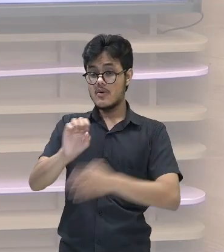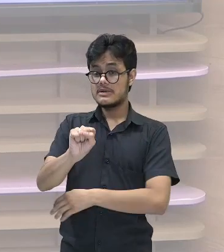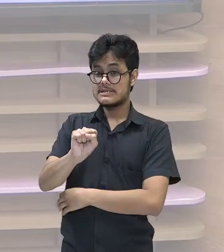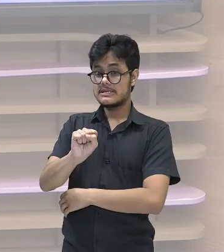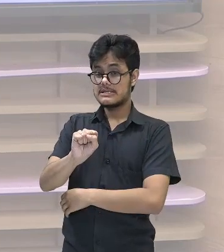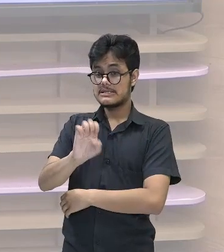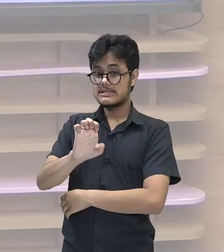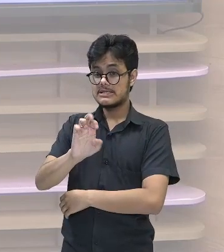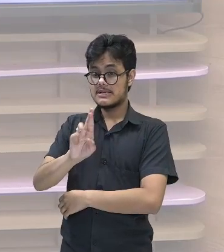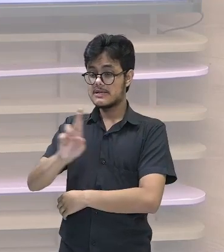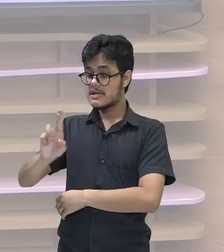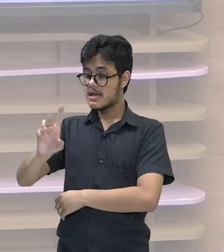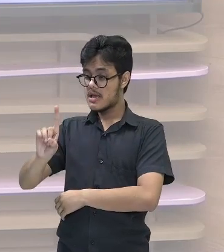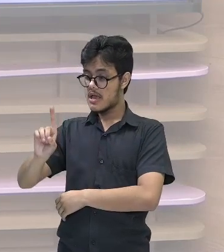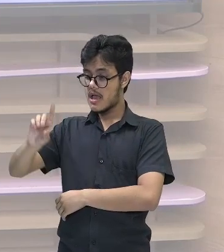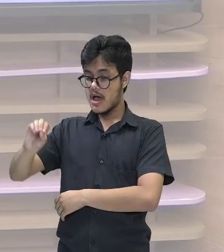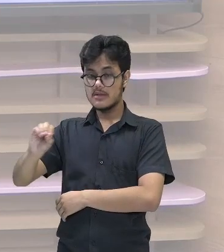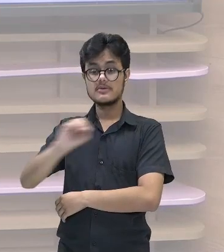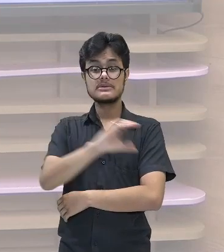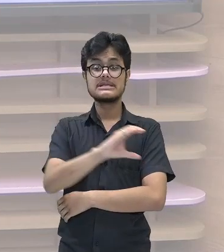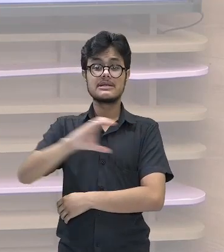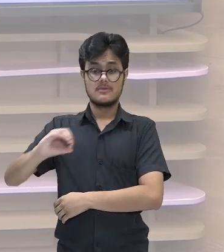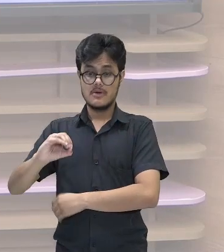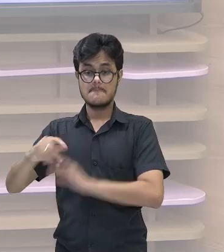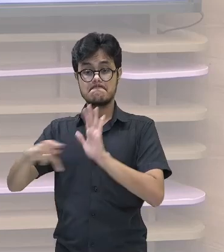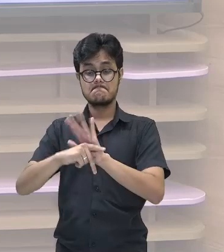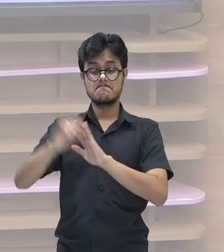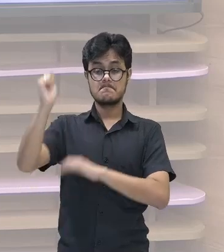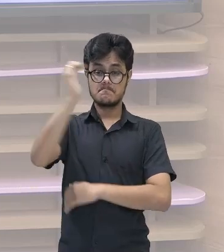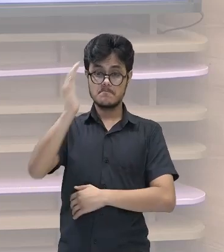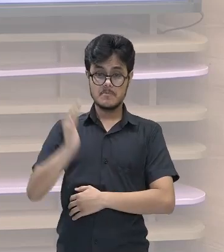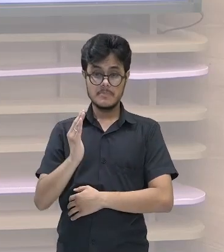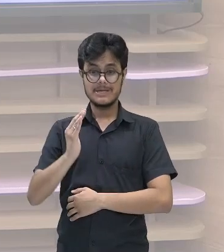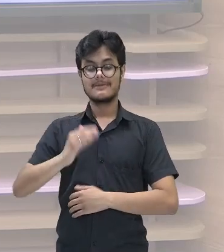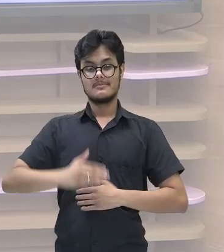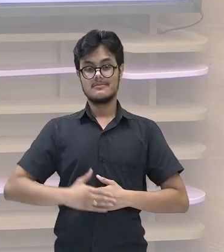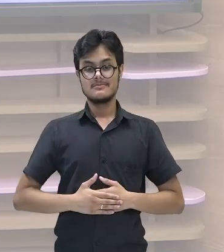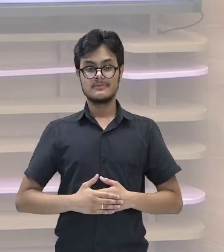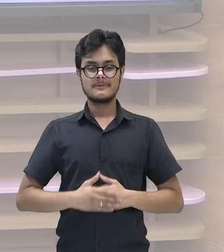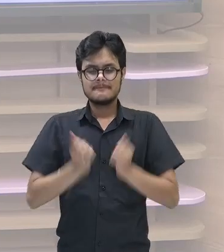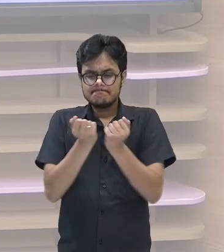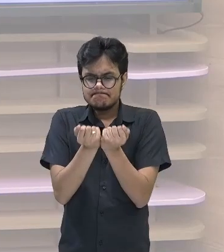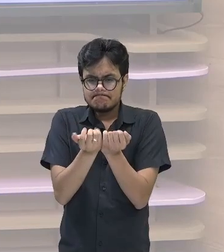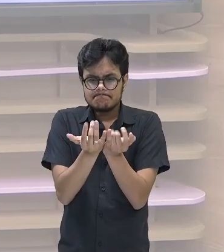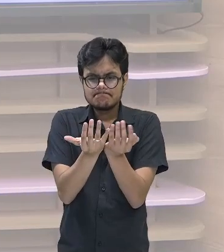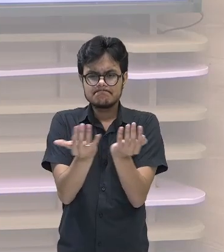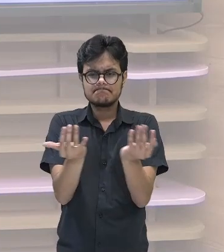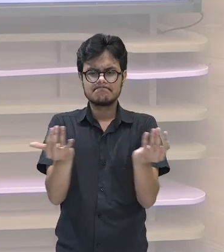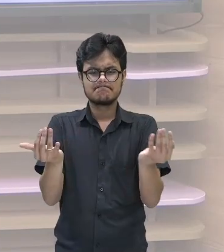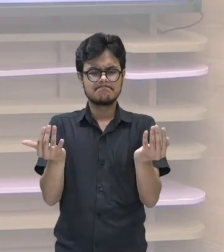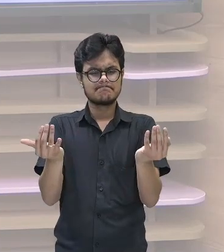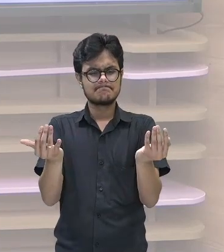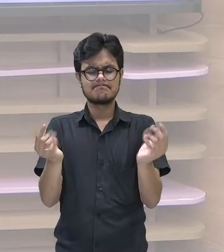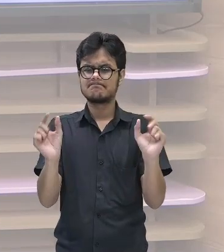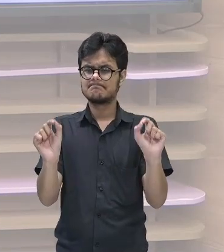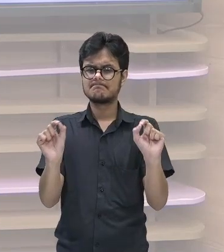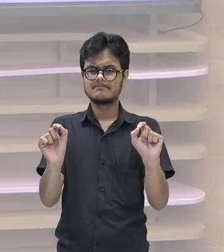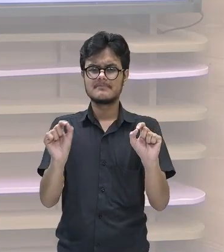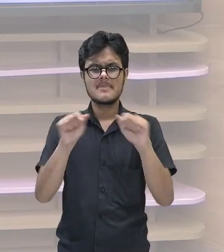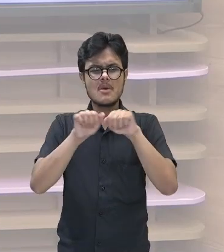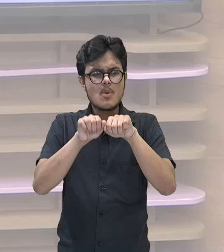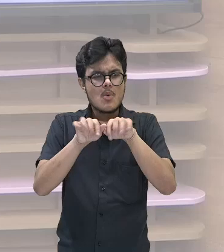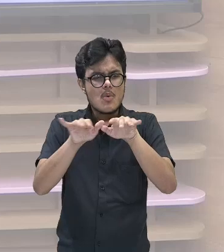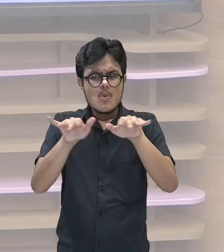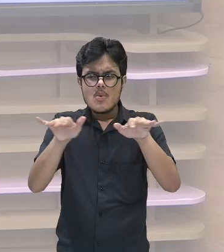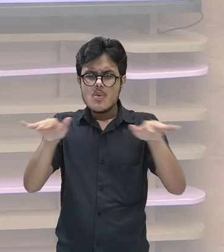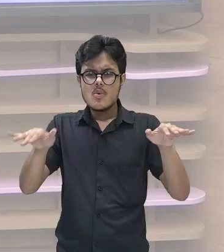na região centro-oeste do Brasil, tá? E aí a vegetação, ela tem a característica de ser uma